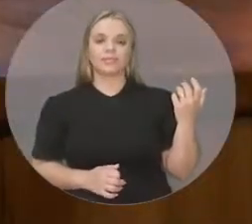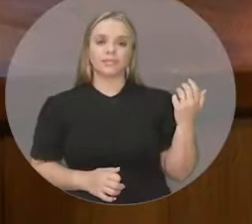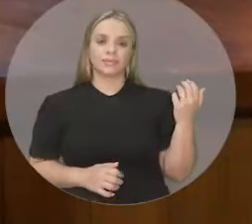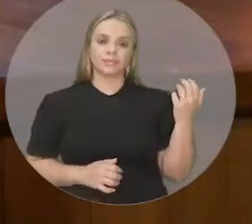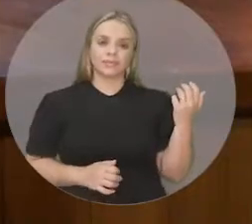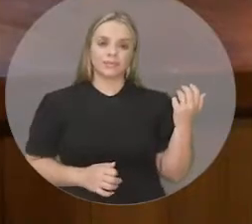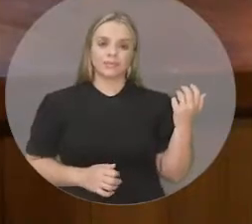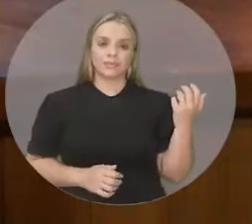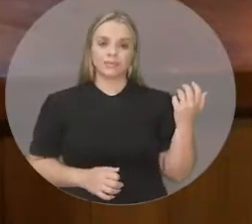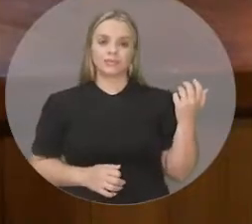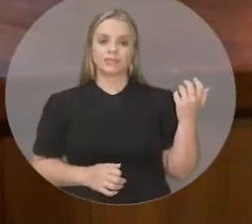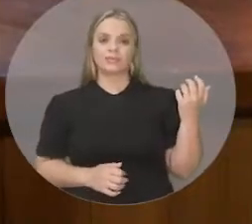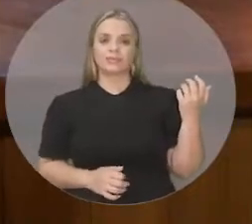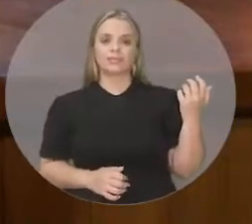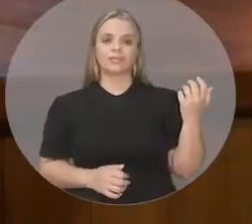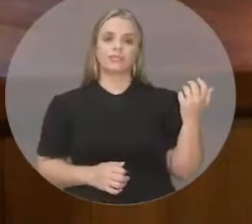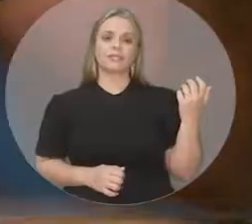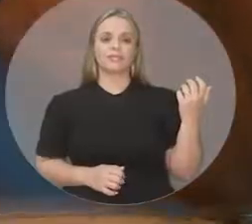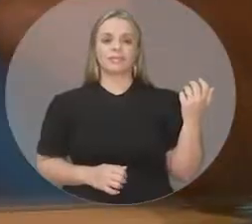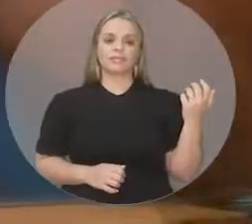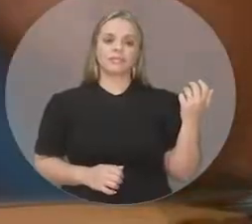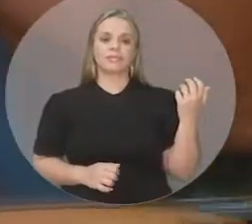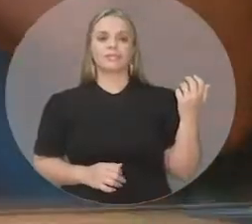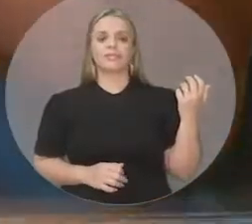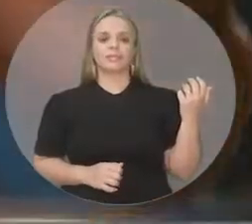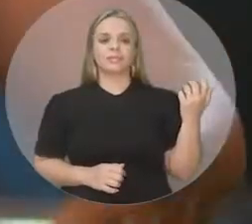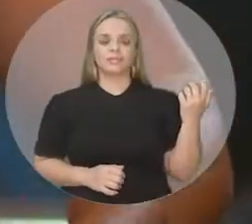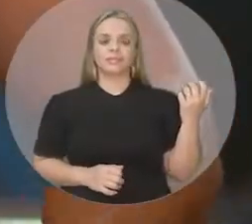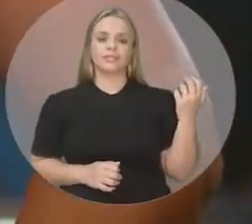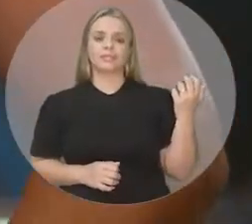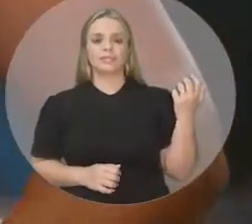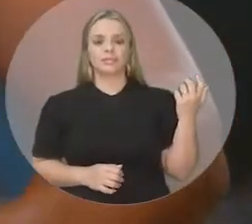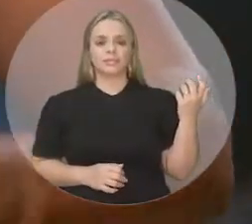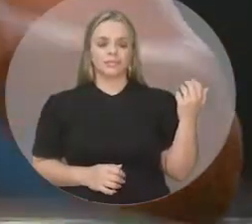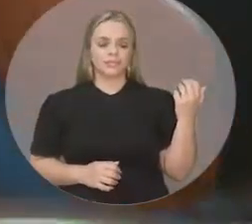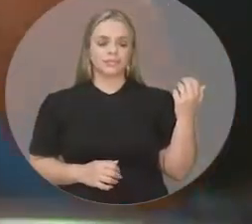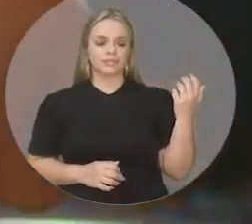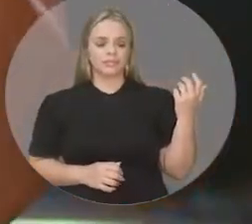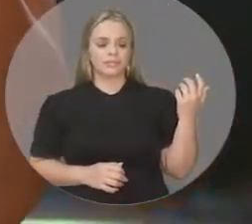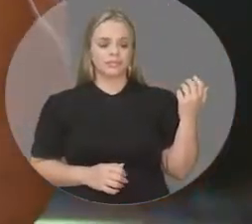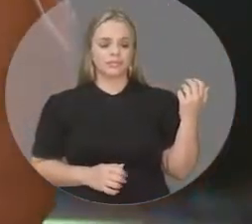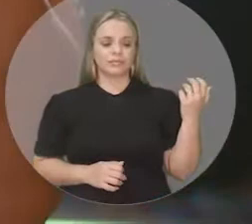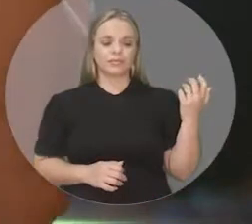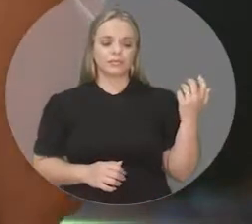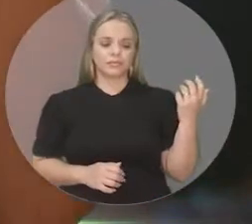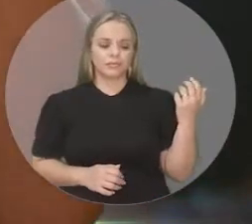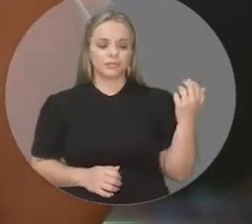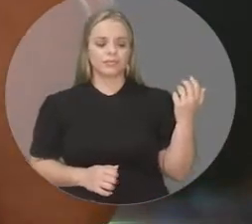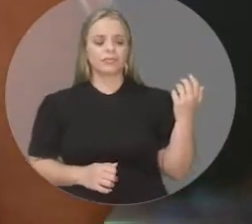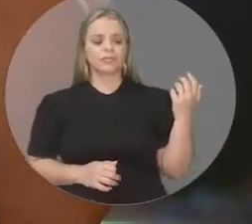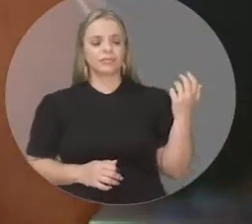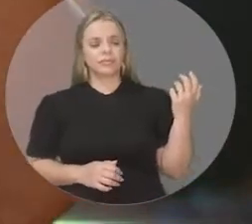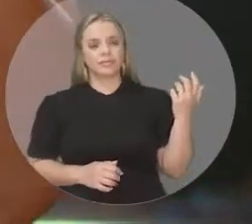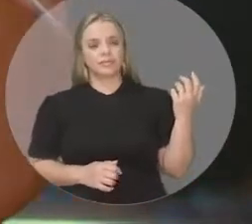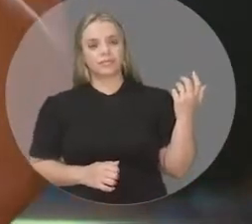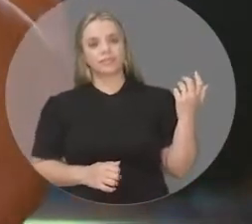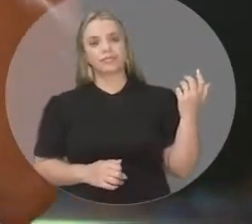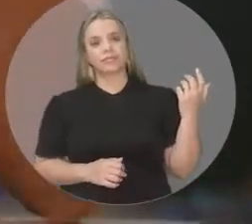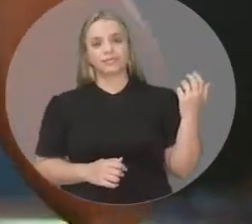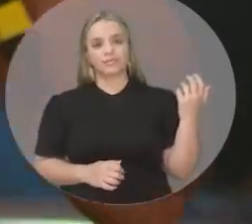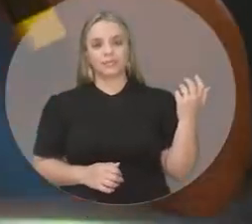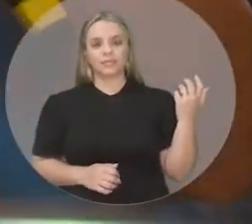que nós cantamos, dançamos coisas de outros estados, porque nós somos um representante.